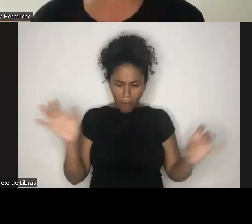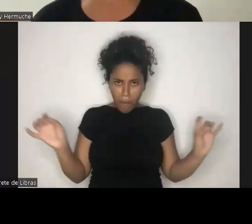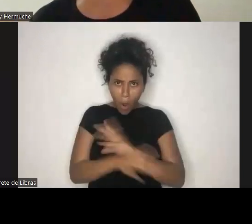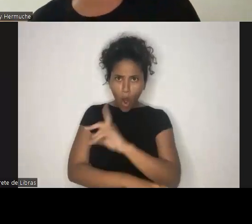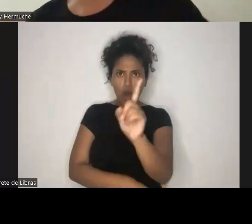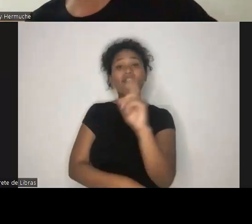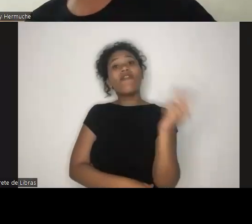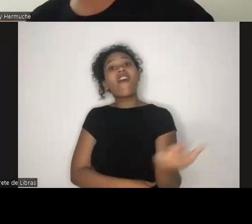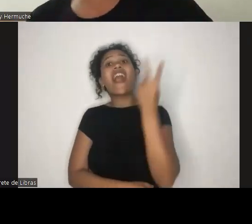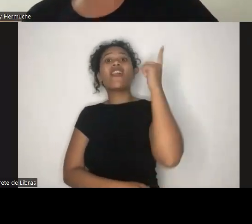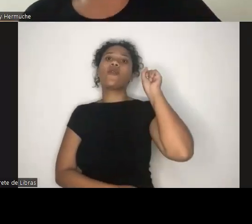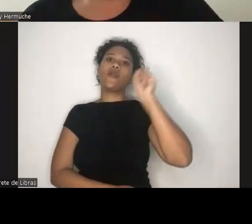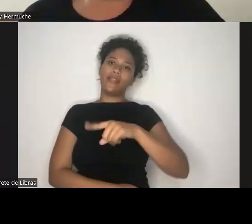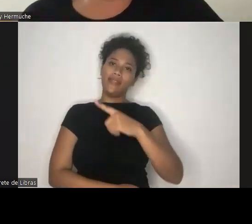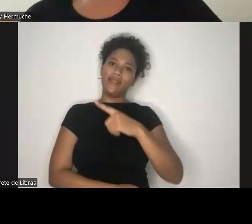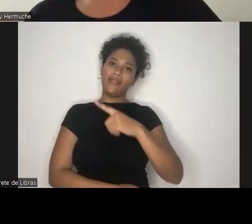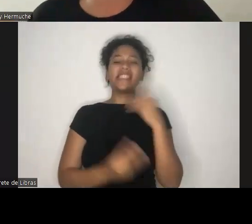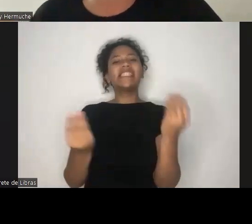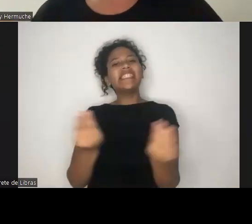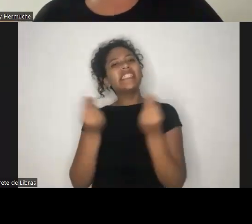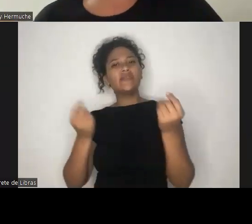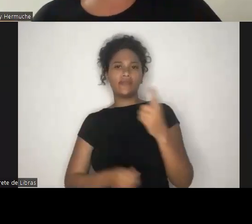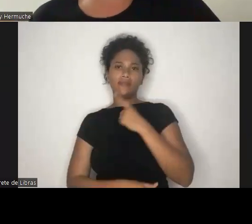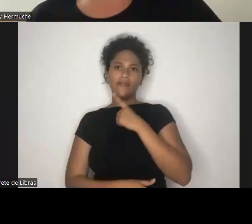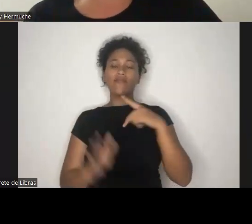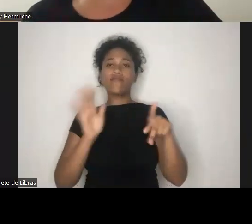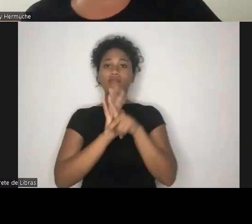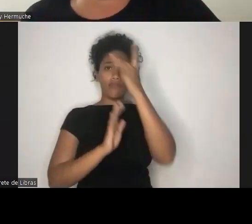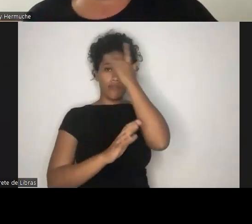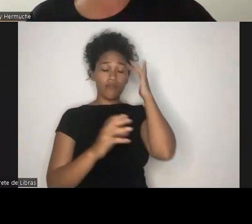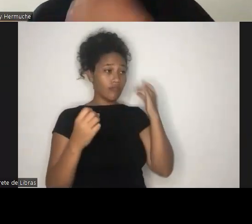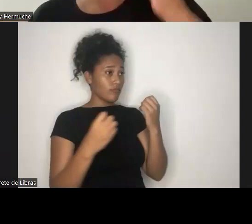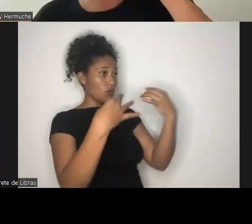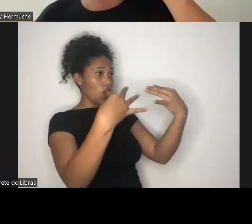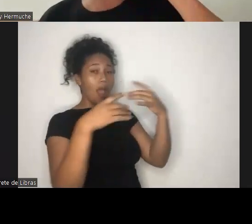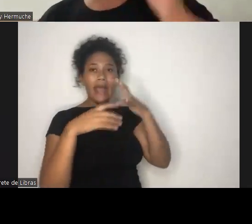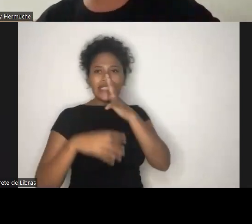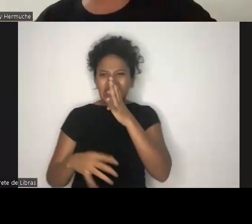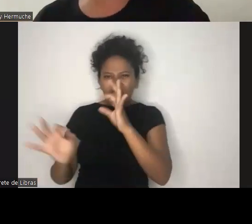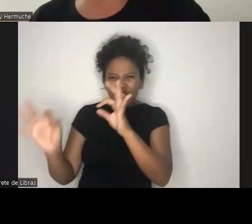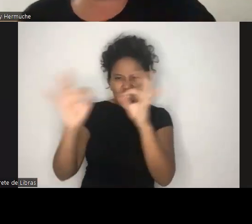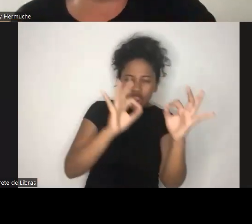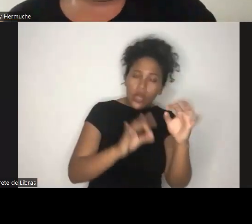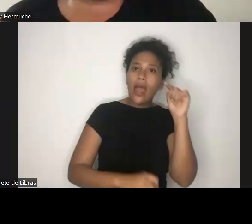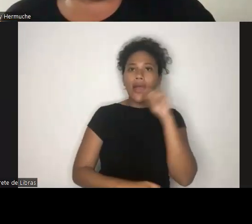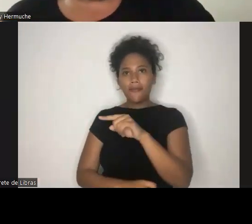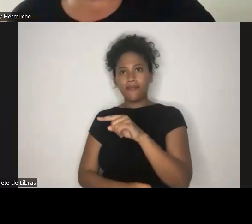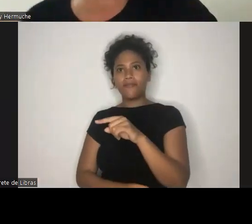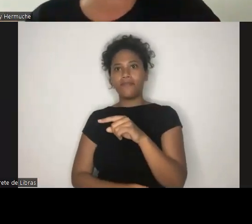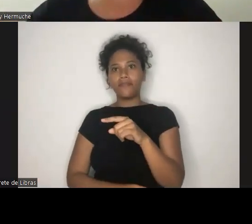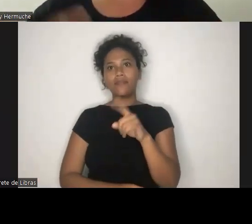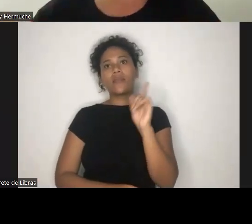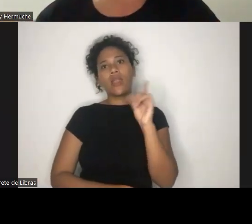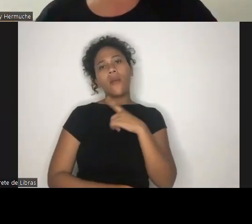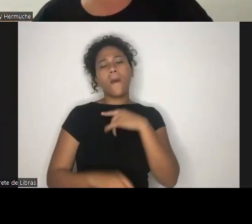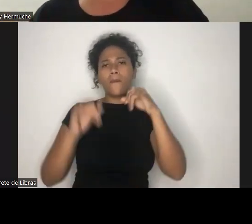é uma percepção sensível do telespectador em relação àquela obra é mesmo se ela for uma obra publicitária